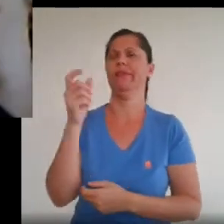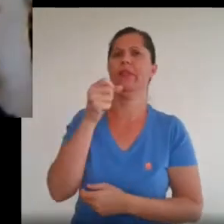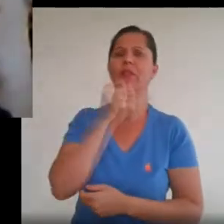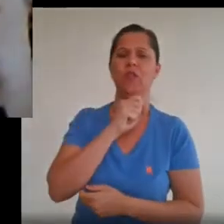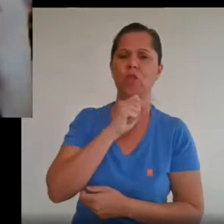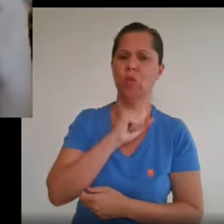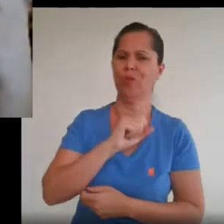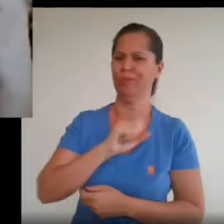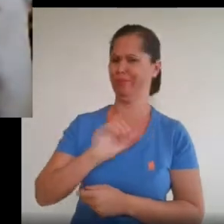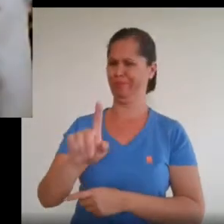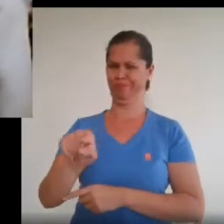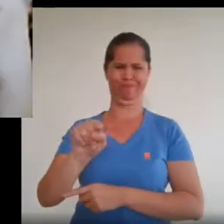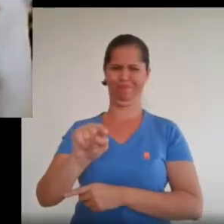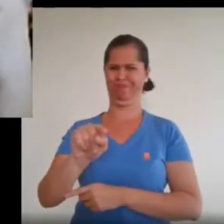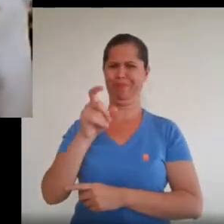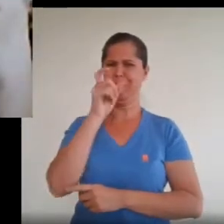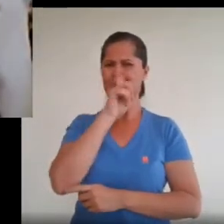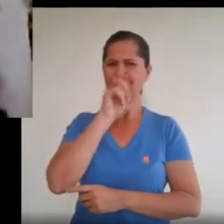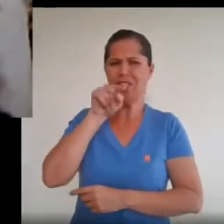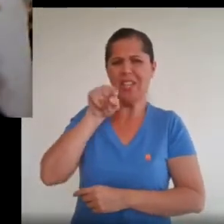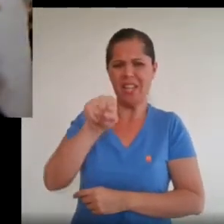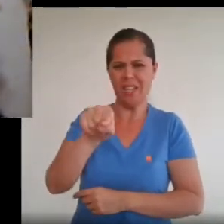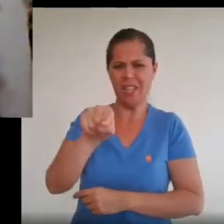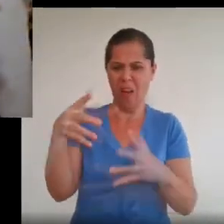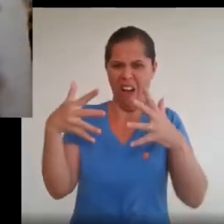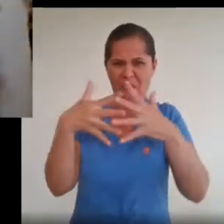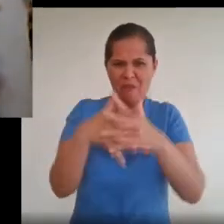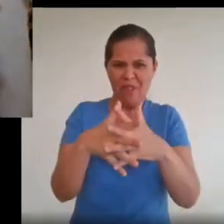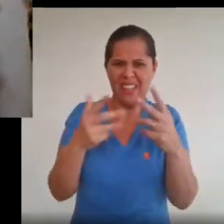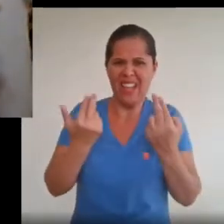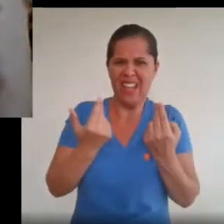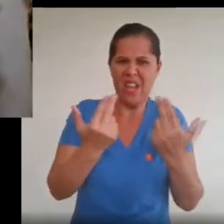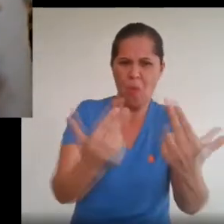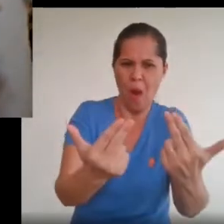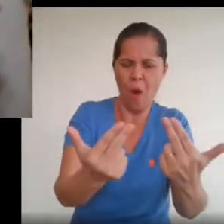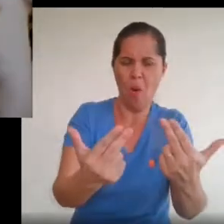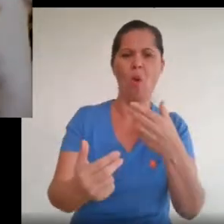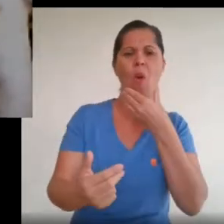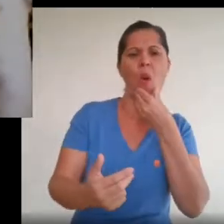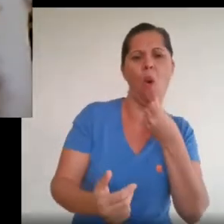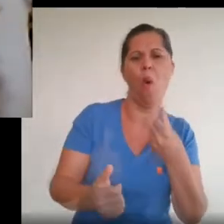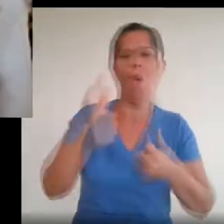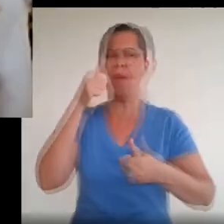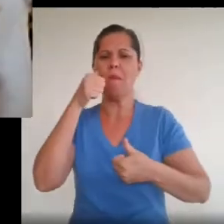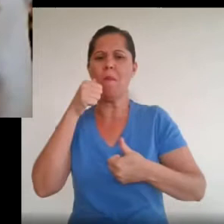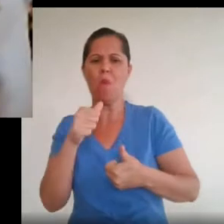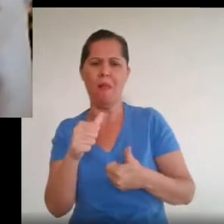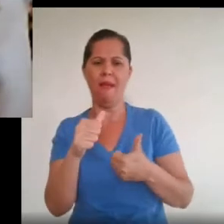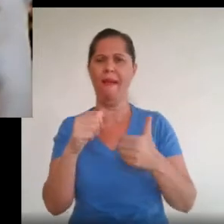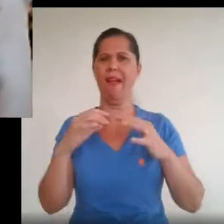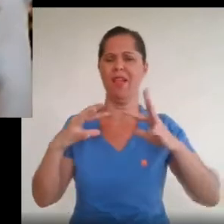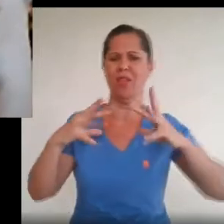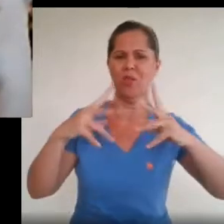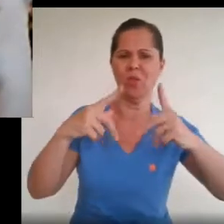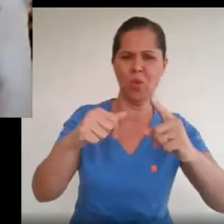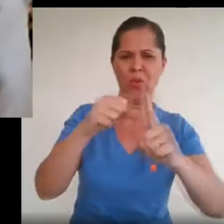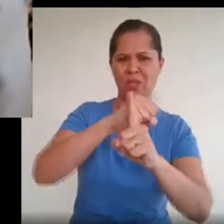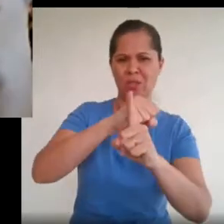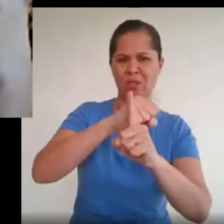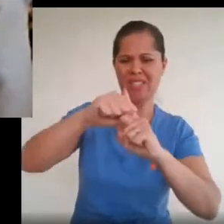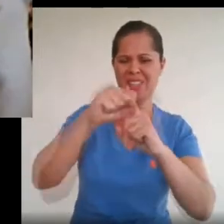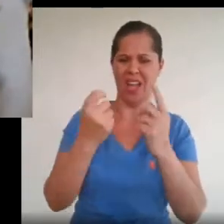porque, veja, não afeta igualmente homens, mulheres e todas as camadas da